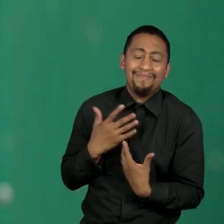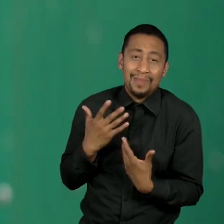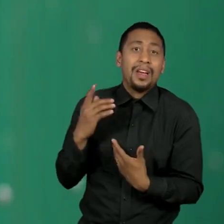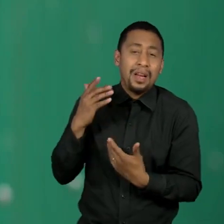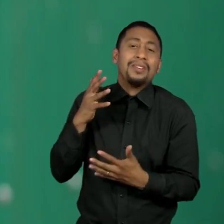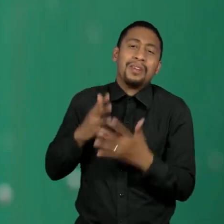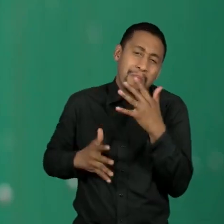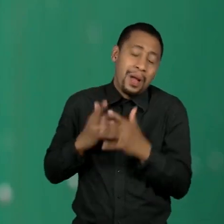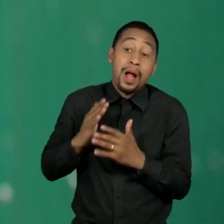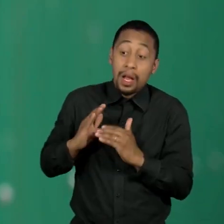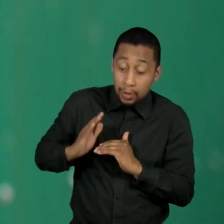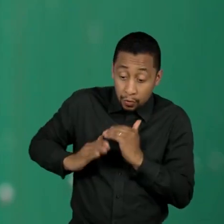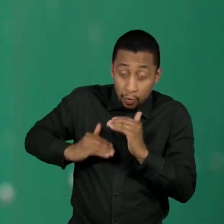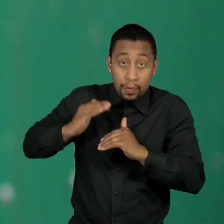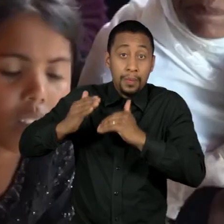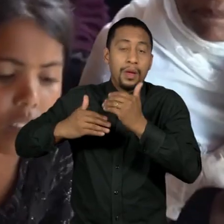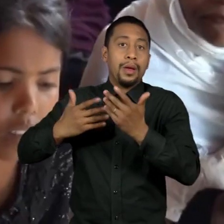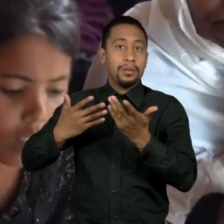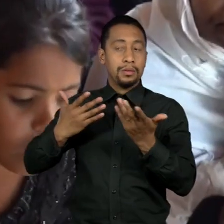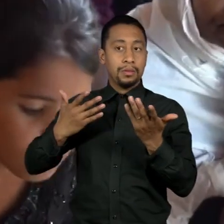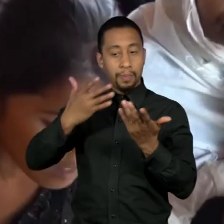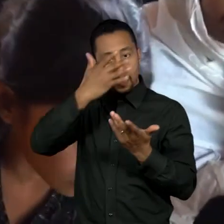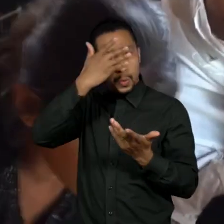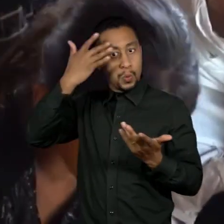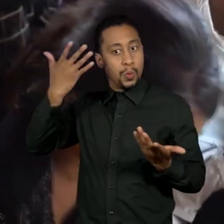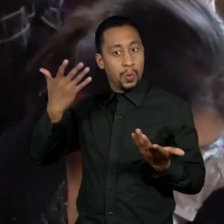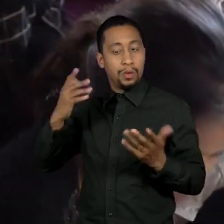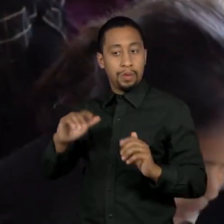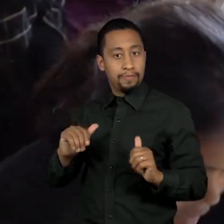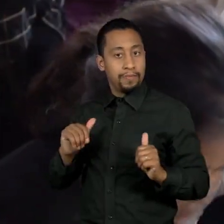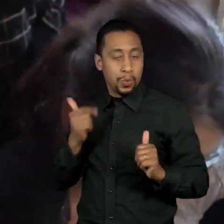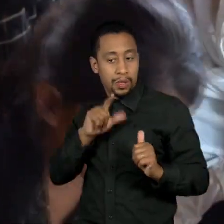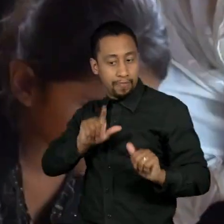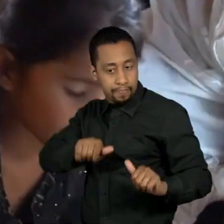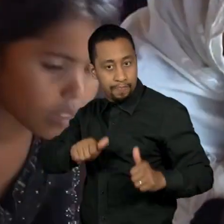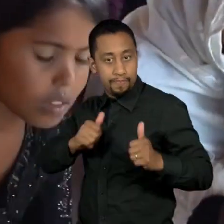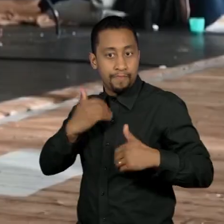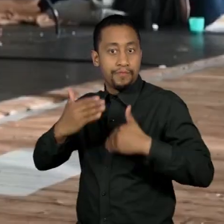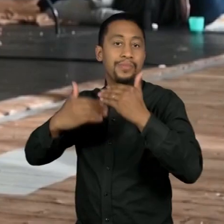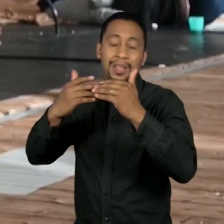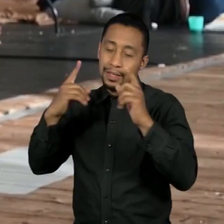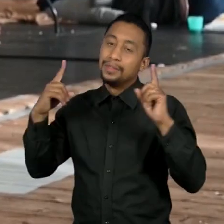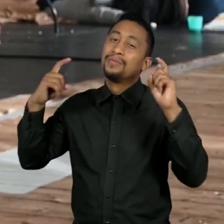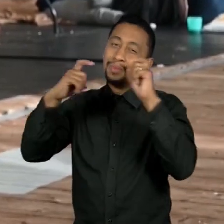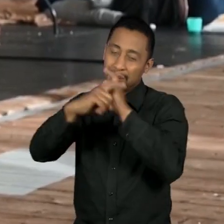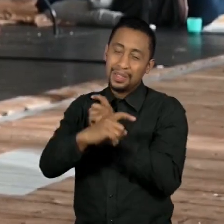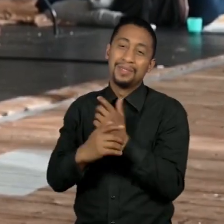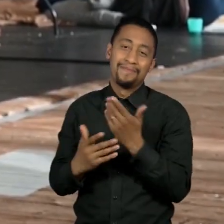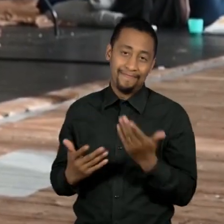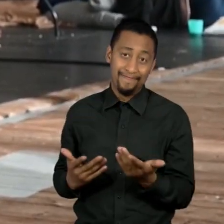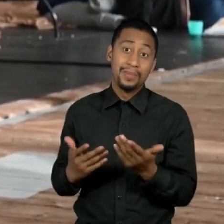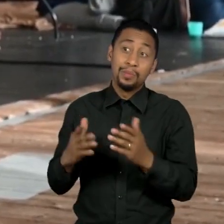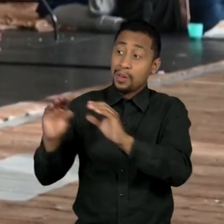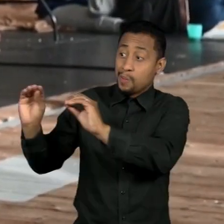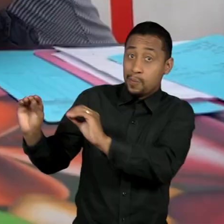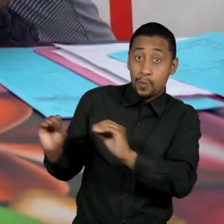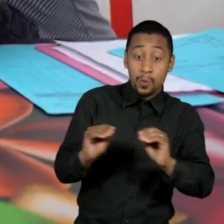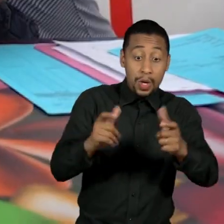e já ter entendimento dessas realidades, vivenciar essas situações, eu acho que, primeiramente,